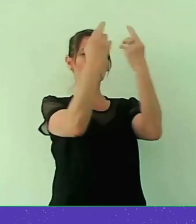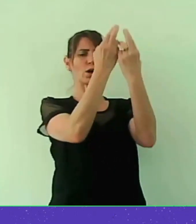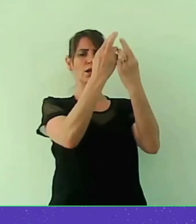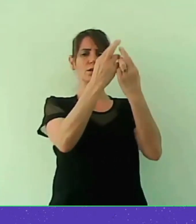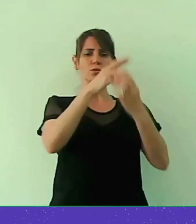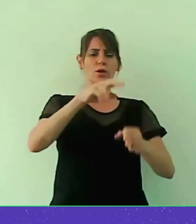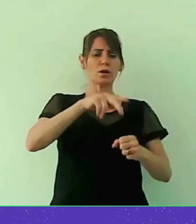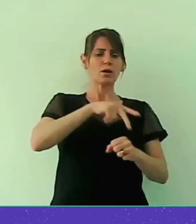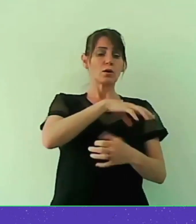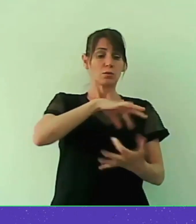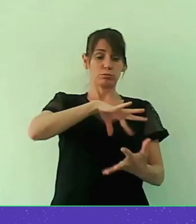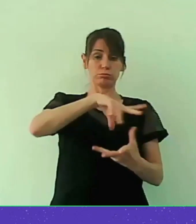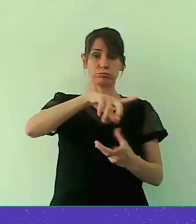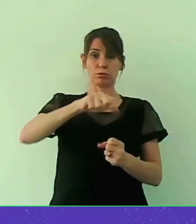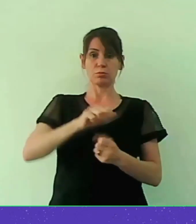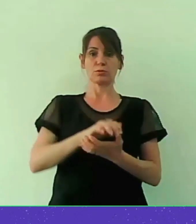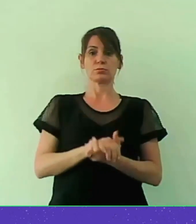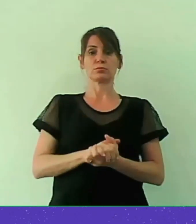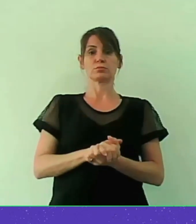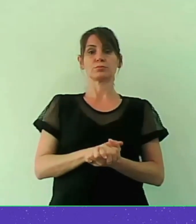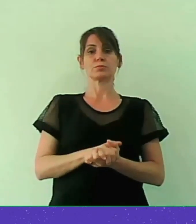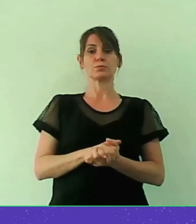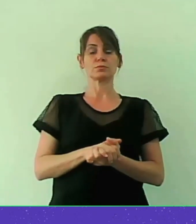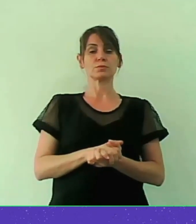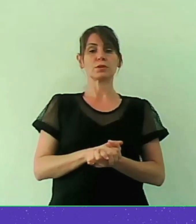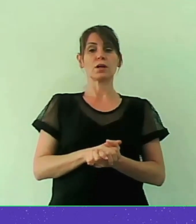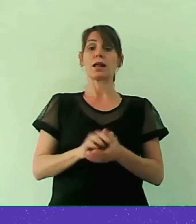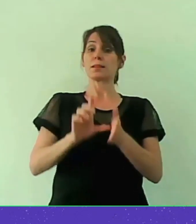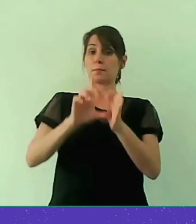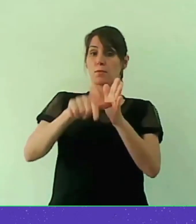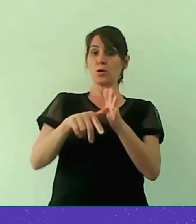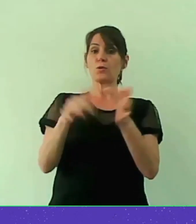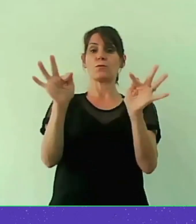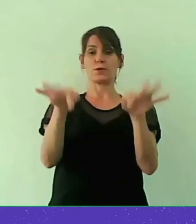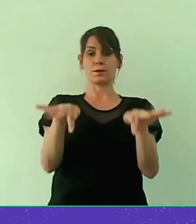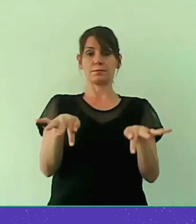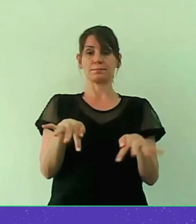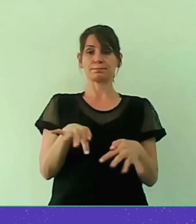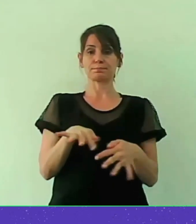habitada. Então virá o fim.